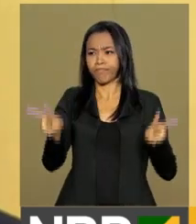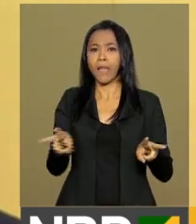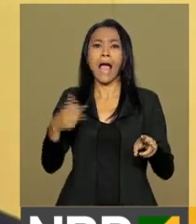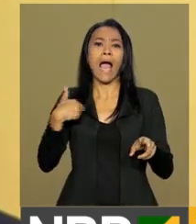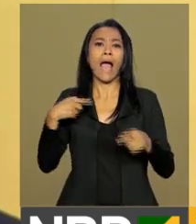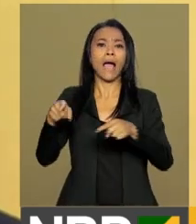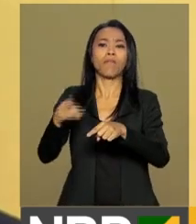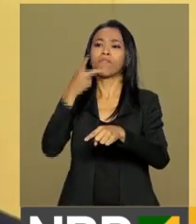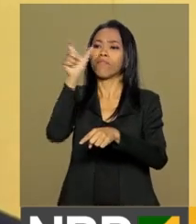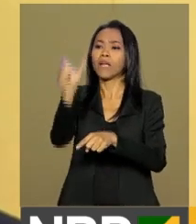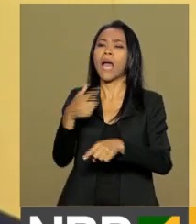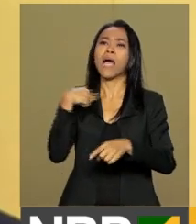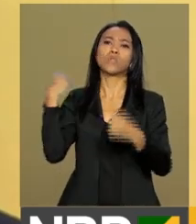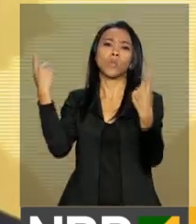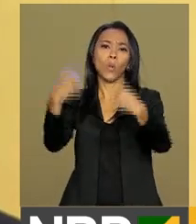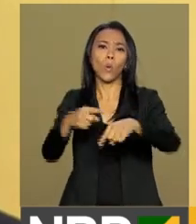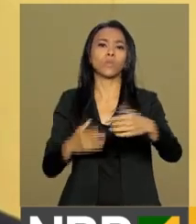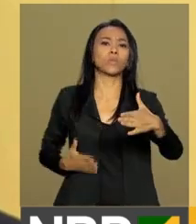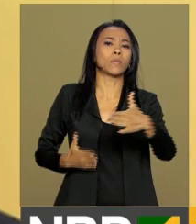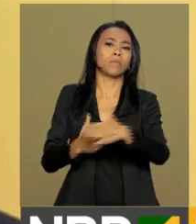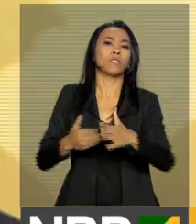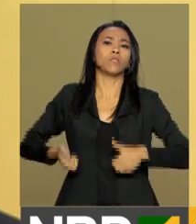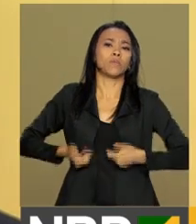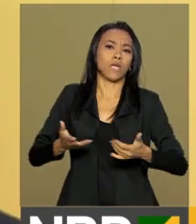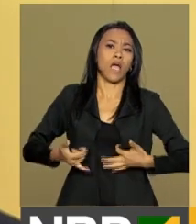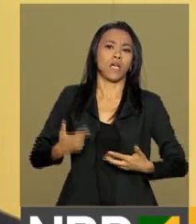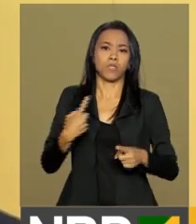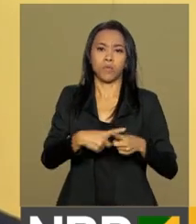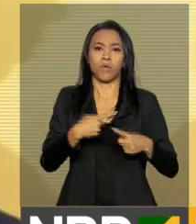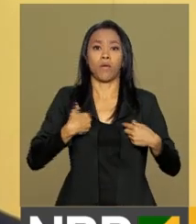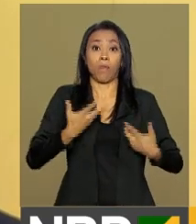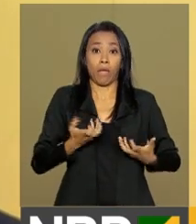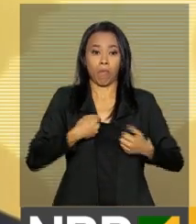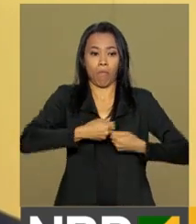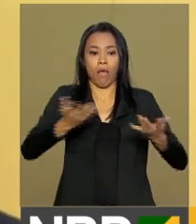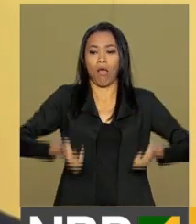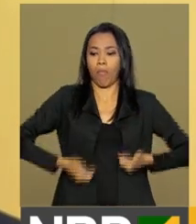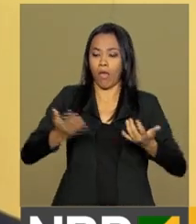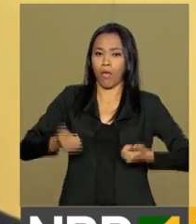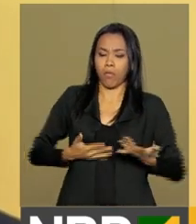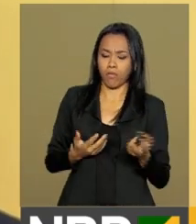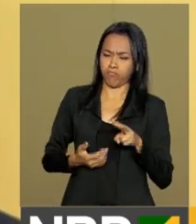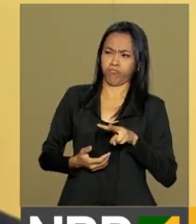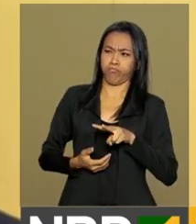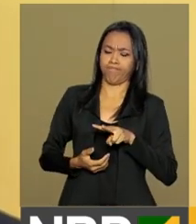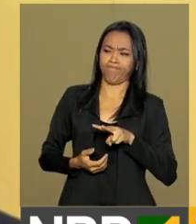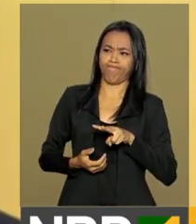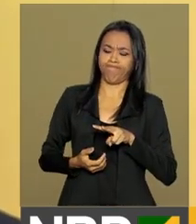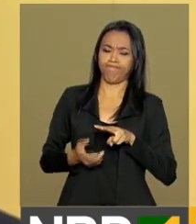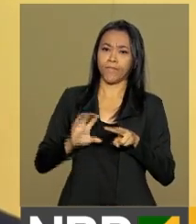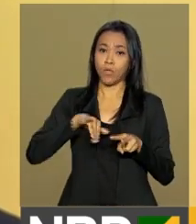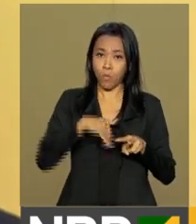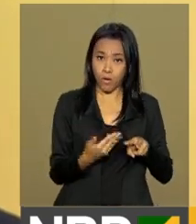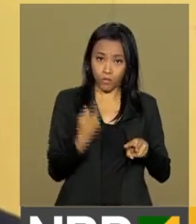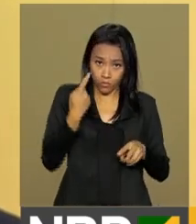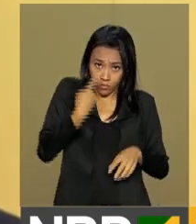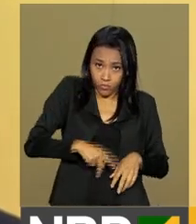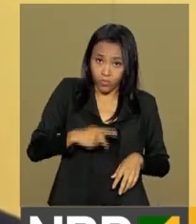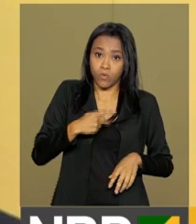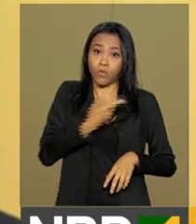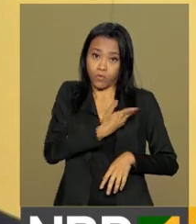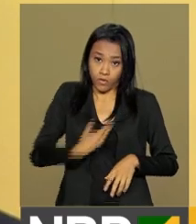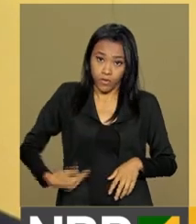dos gastos públicos, porque eu quero gastar à vontade. E veja que, ao elaborarmos um teto dos gastos